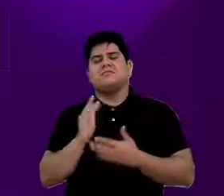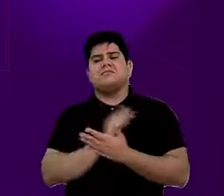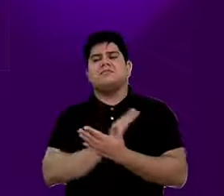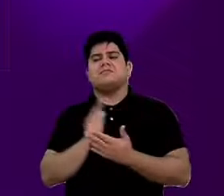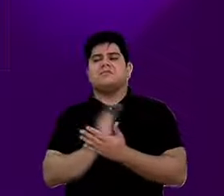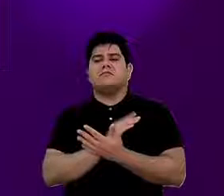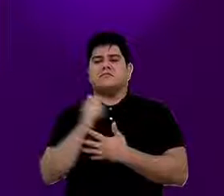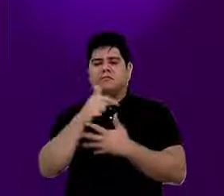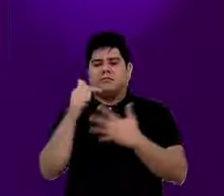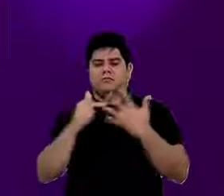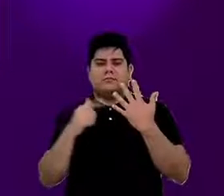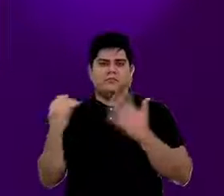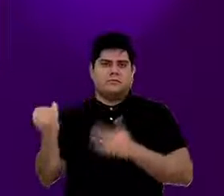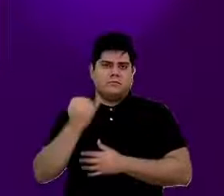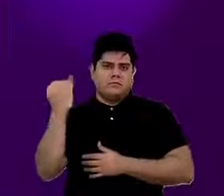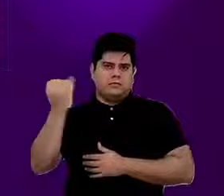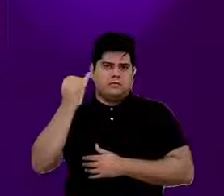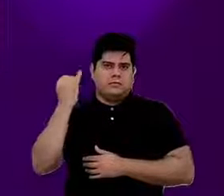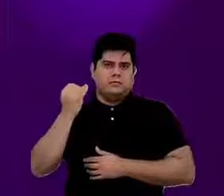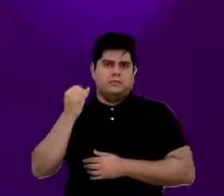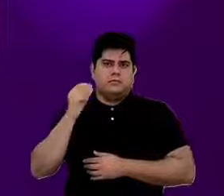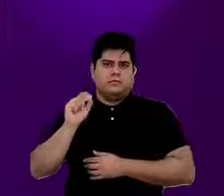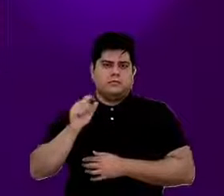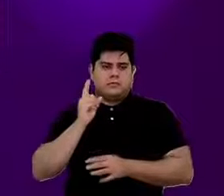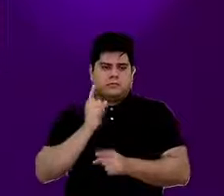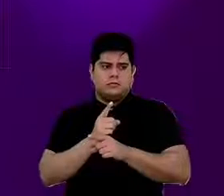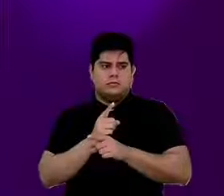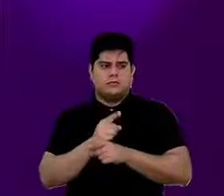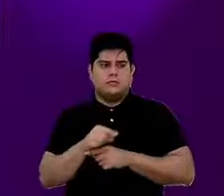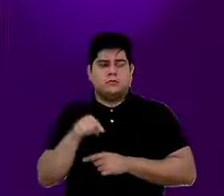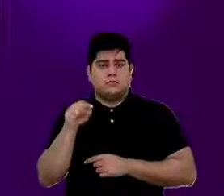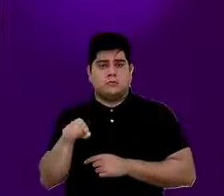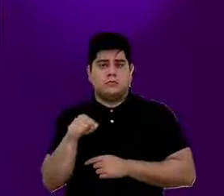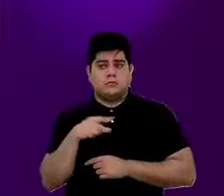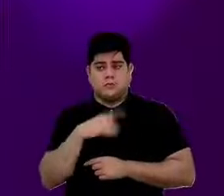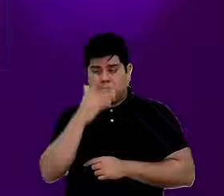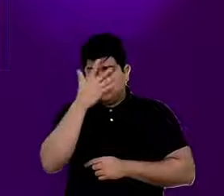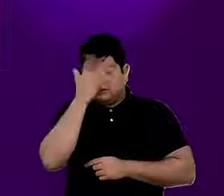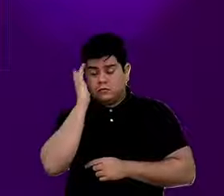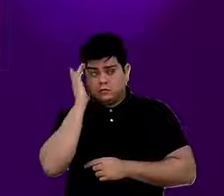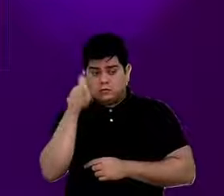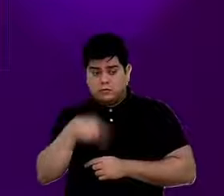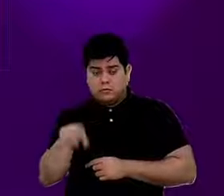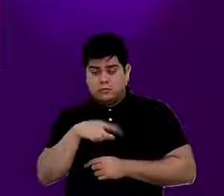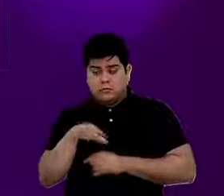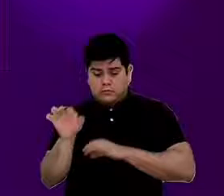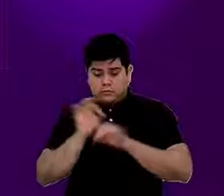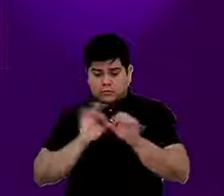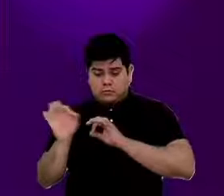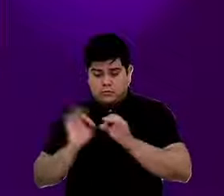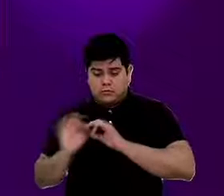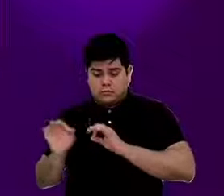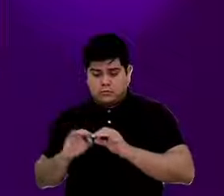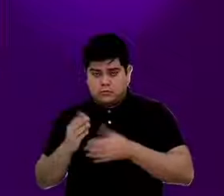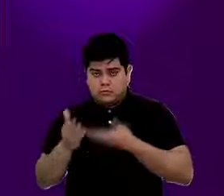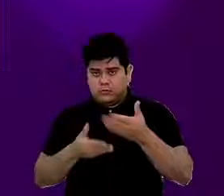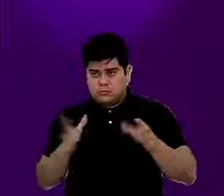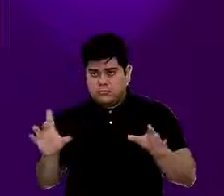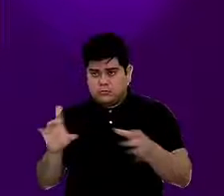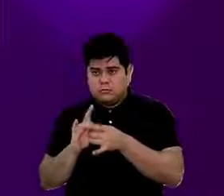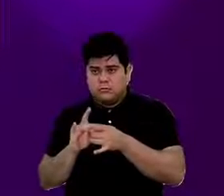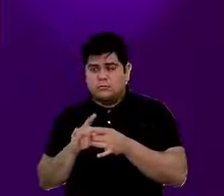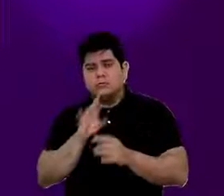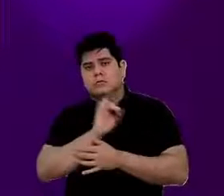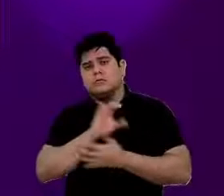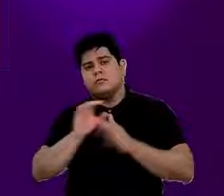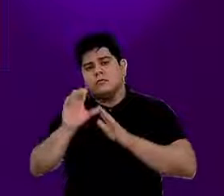pontos importantes, né, de identificação dessas pessoas. Quando a gente monta um cuidado integral, cada